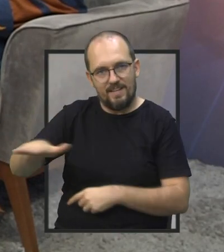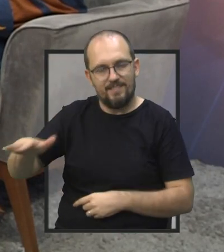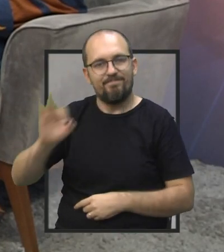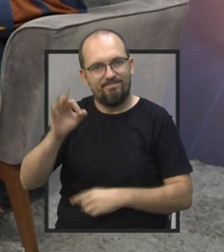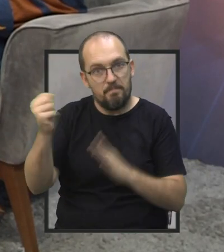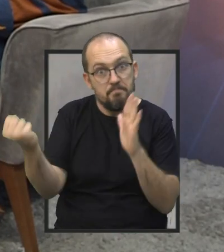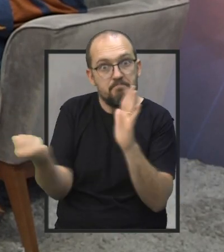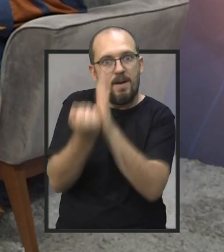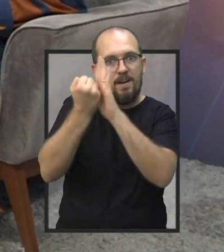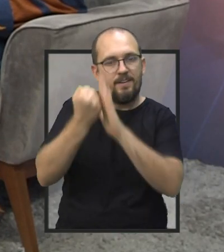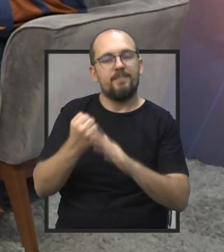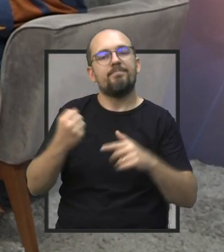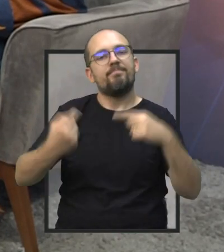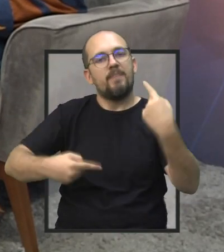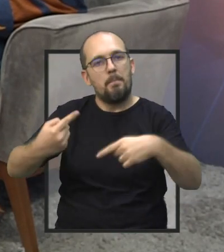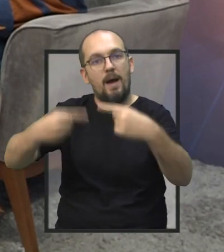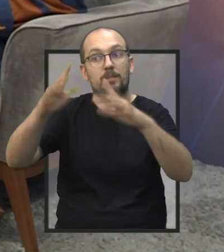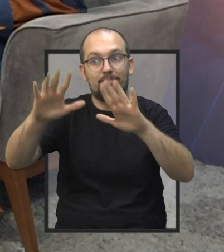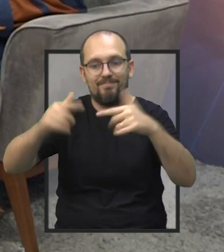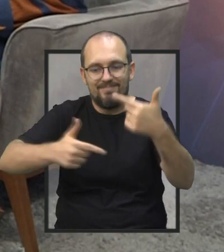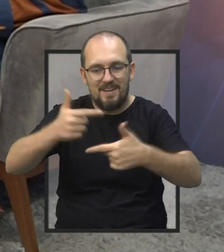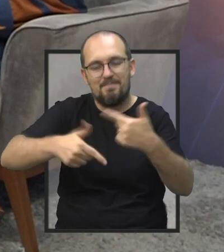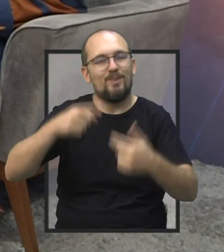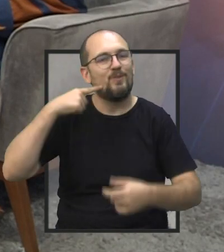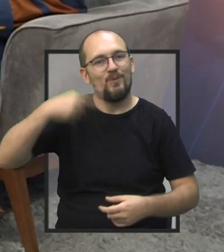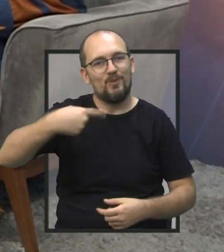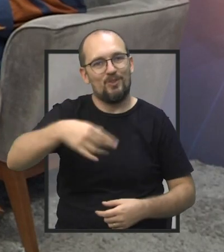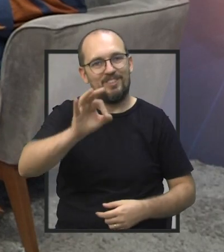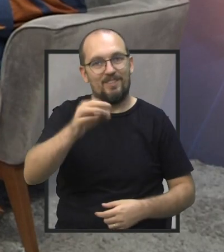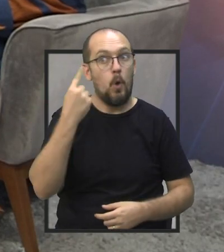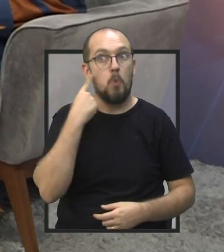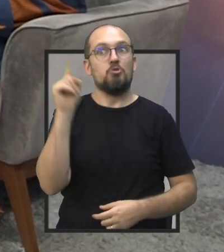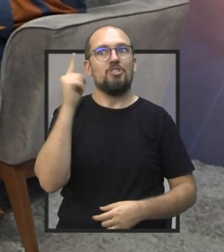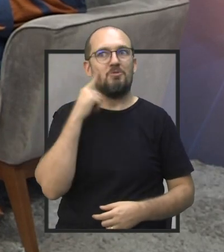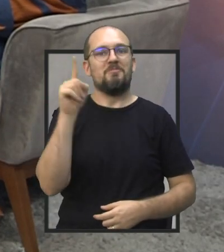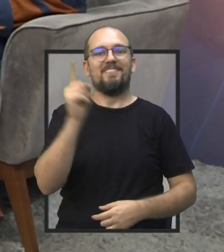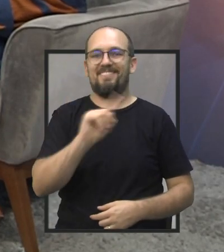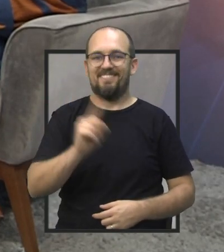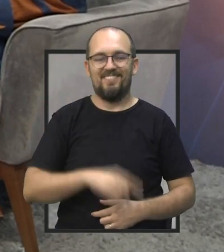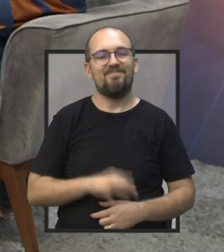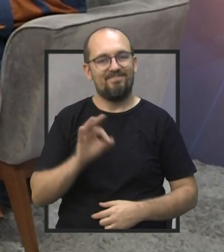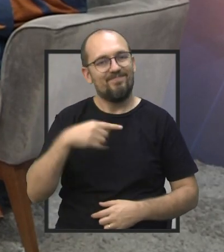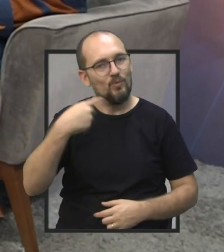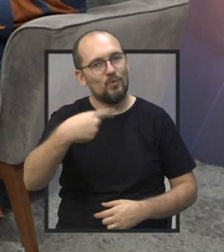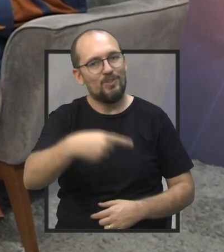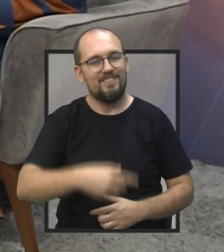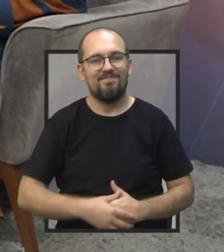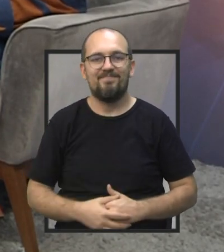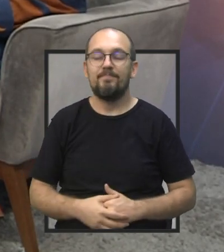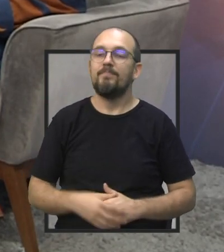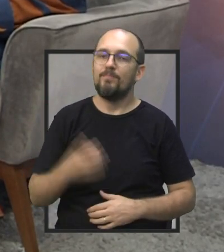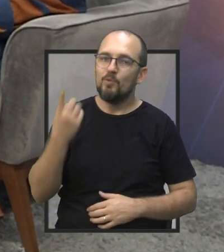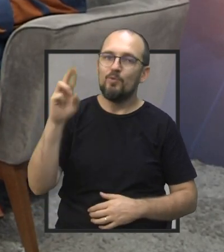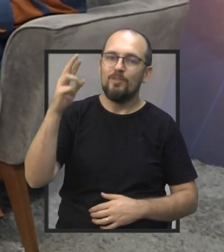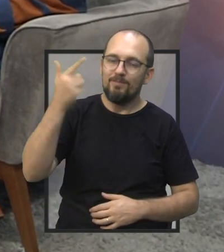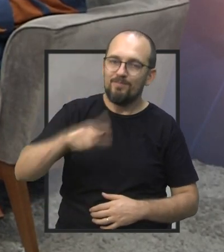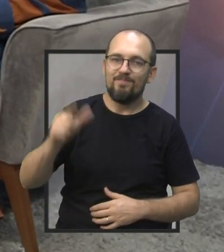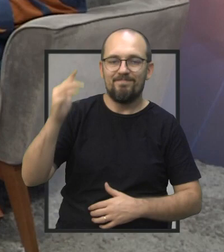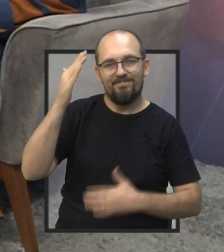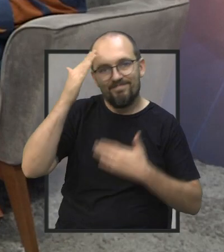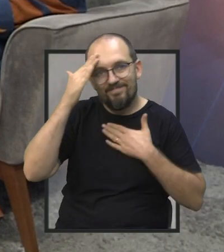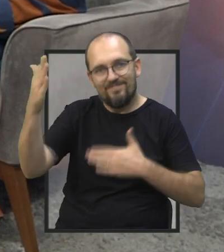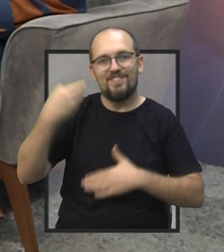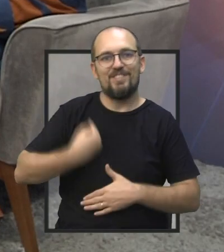seja debatida, mas o trabalho, ele é todos os dias, né? Então, efetivamente todos os dias. Doutora, eu queria agradecer a